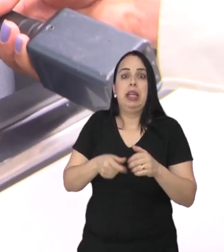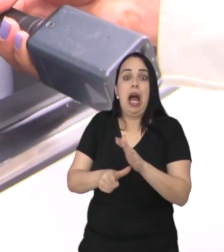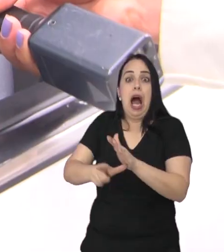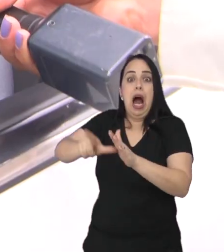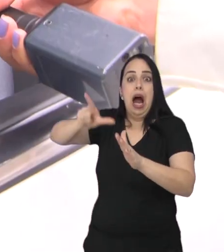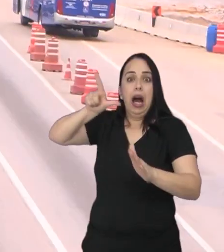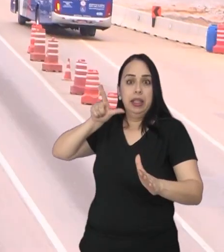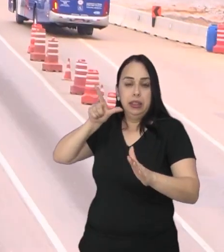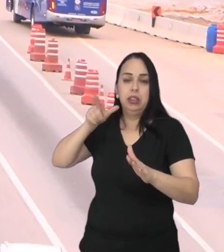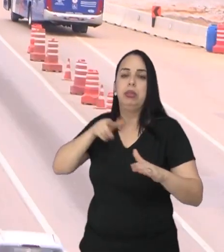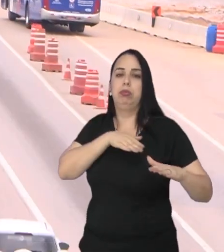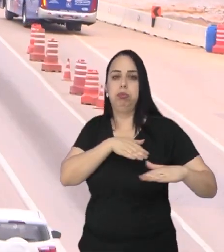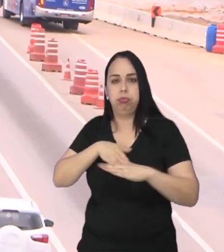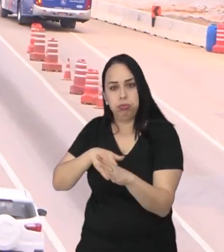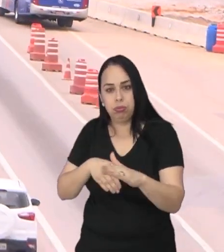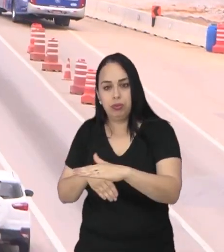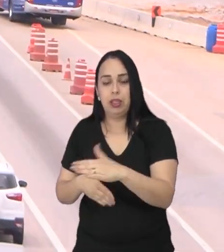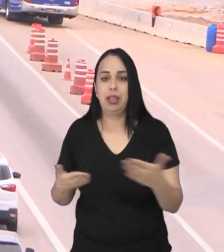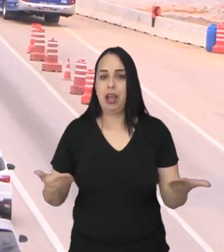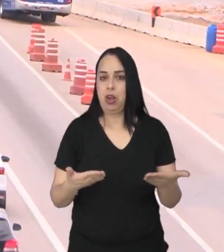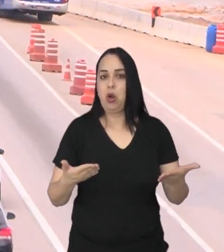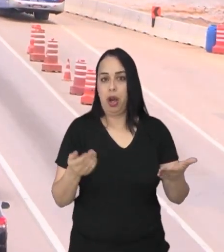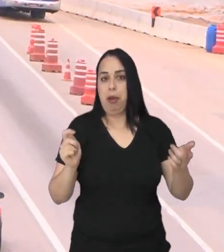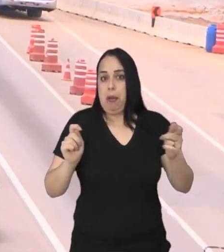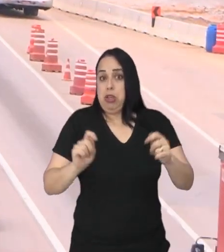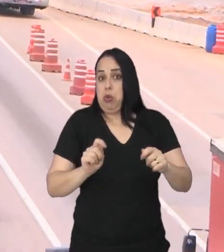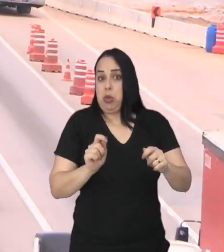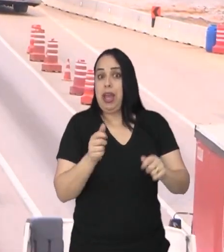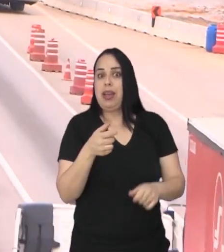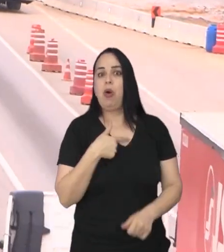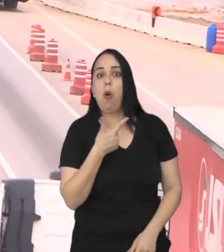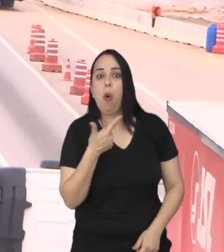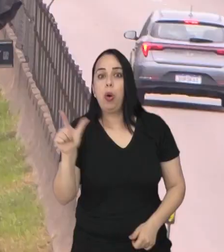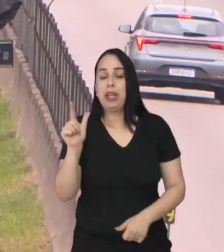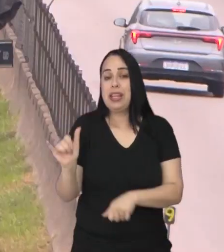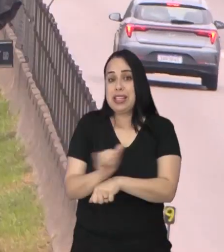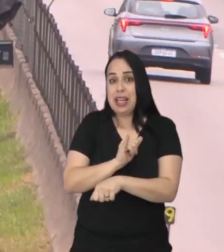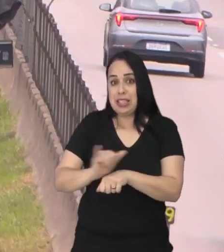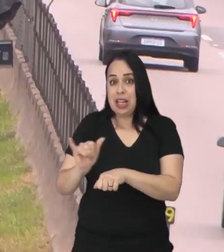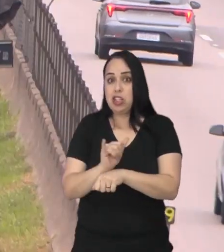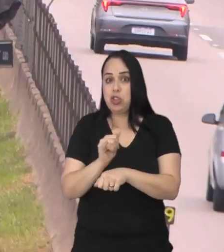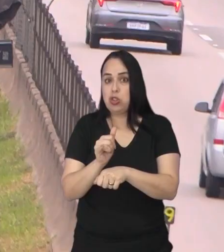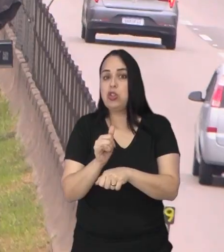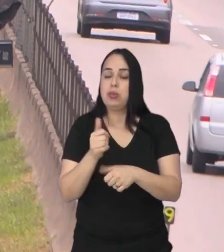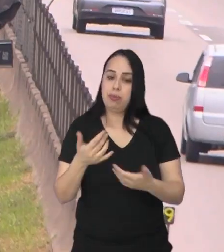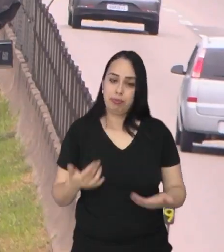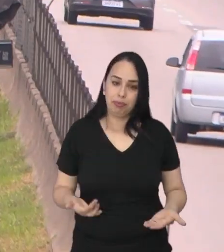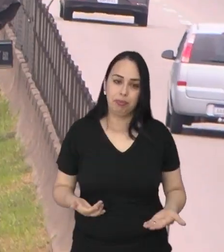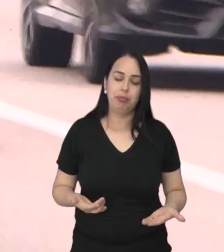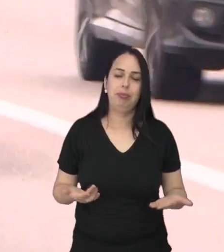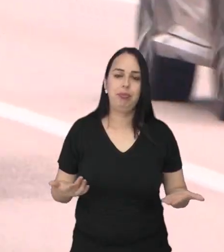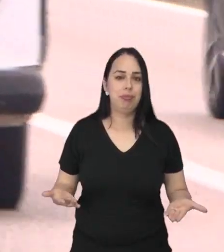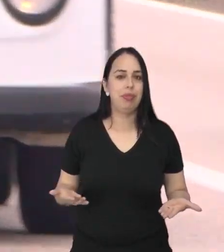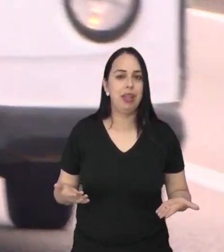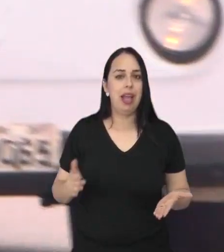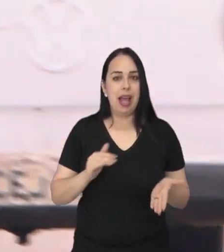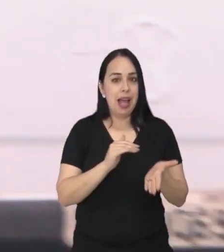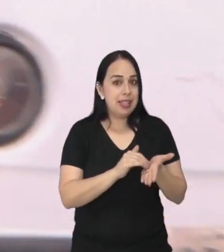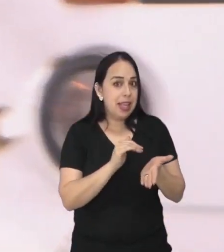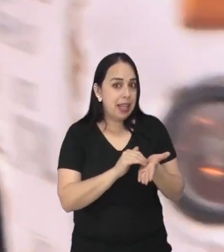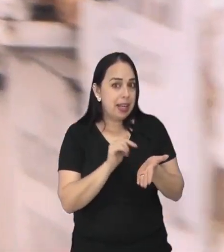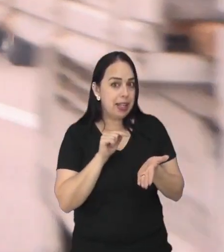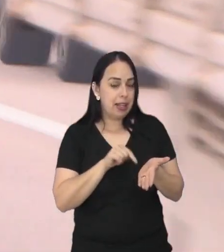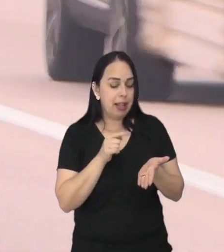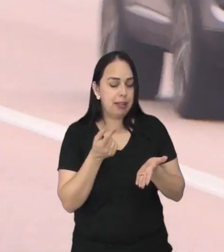cedo por isso, né? Agora, a possibilidade de um outro tipo de transporte voltou a ser discutida. A Secretaria